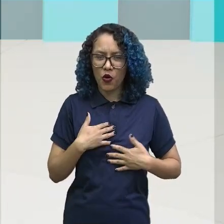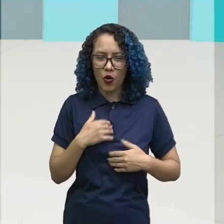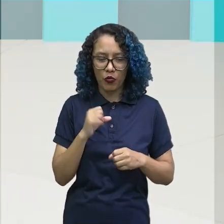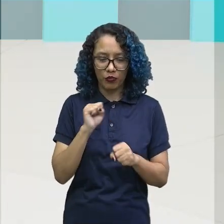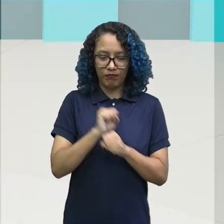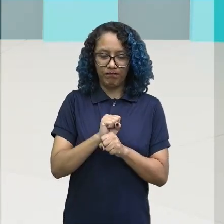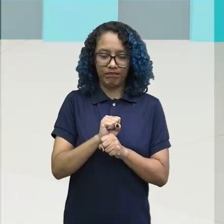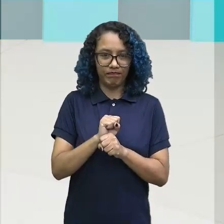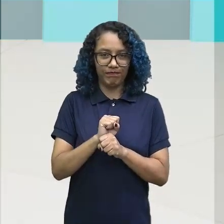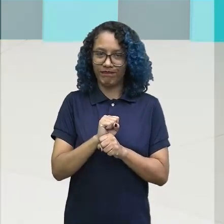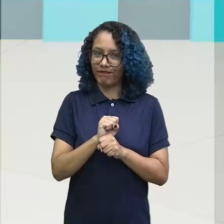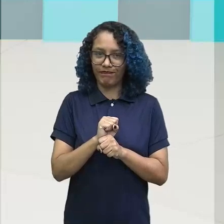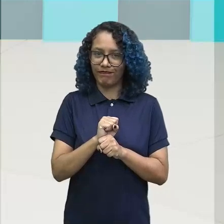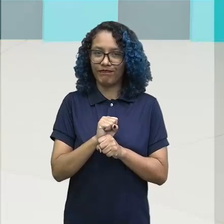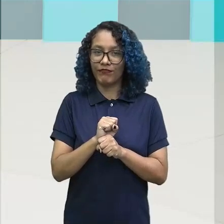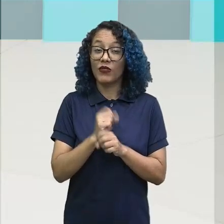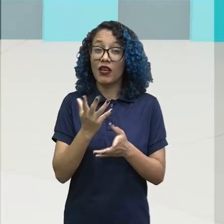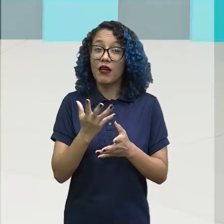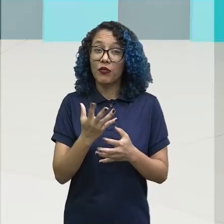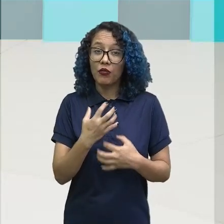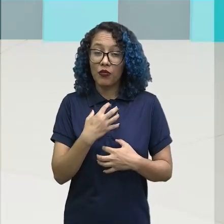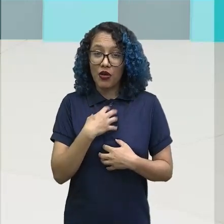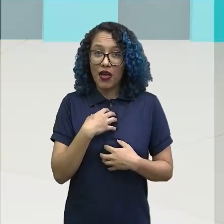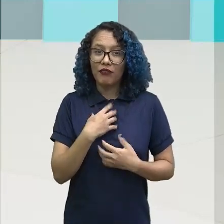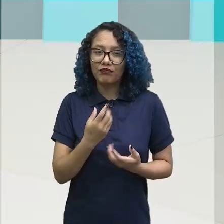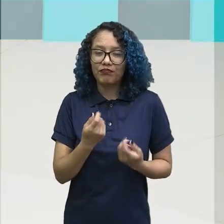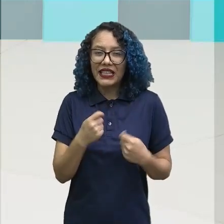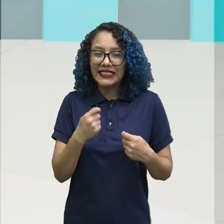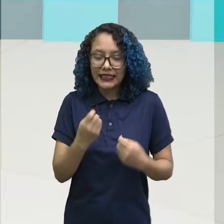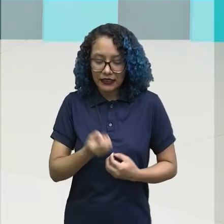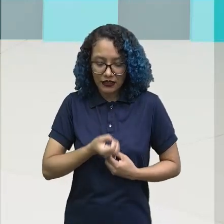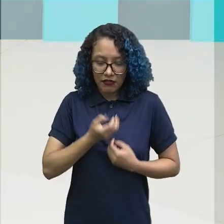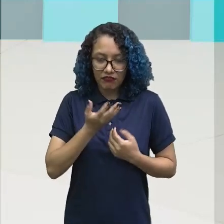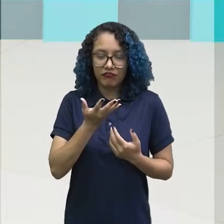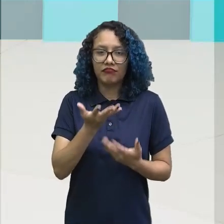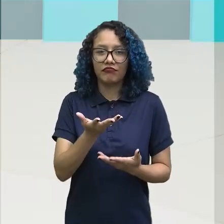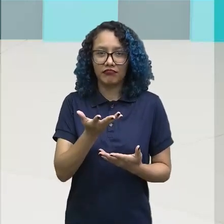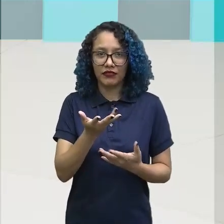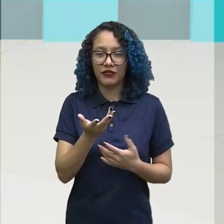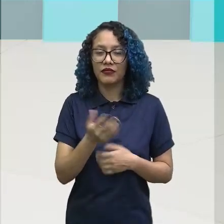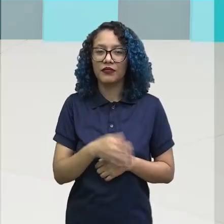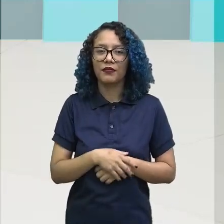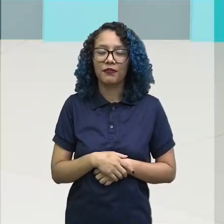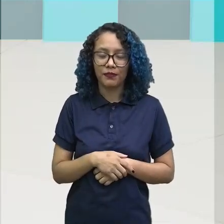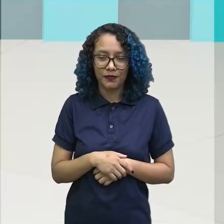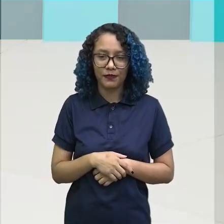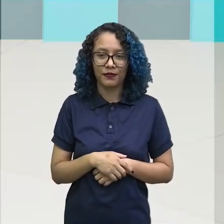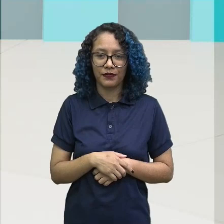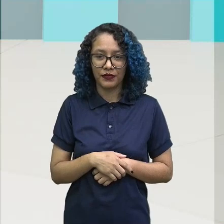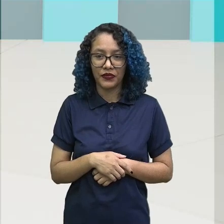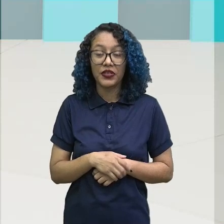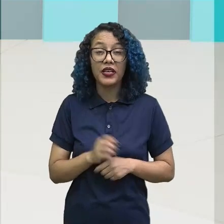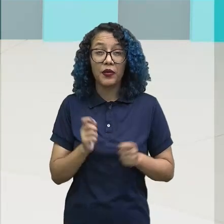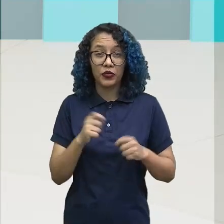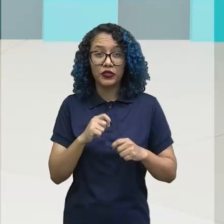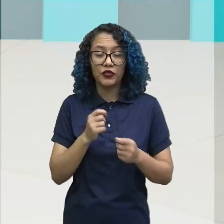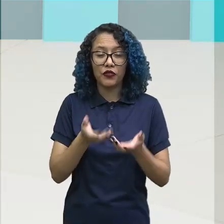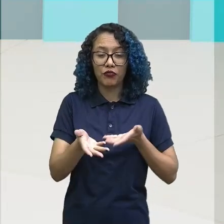preso, ele foi feito para expressar. E você conhece tudo e todos através desse